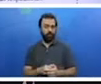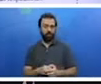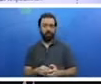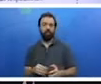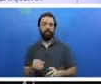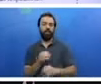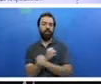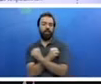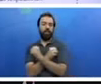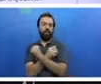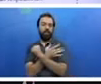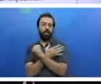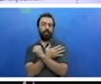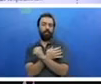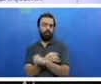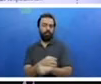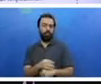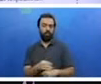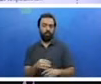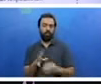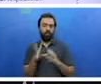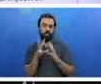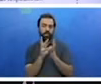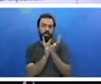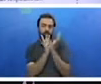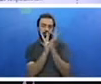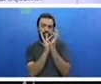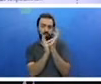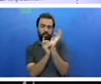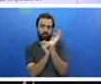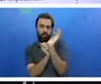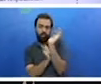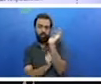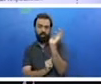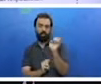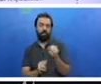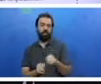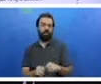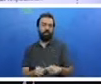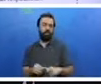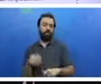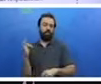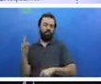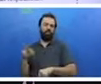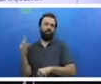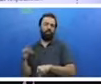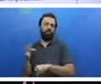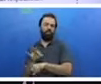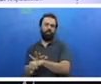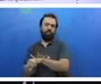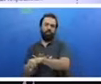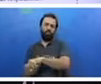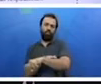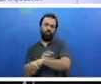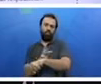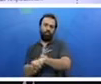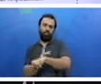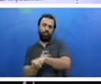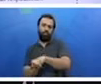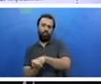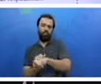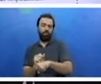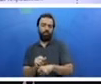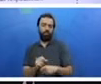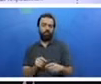existem ácidos que são extremamente corrosivos e eles podem causar lesões na pele, na mucosa da boca e no